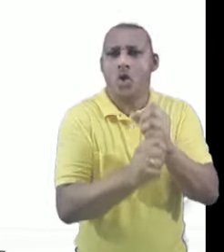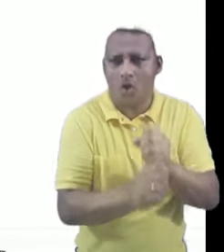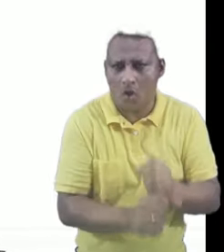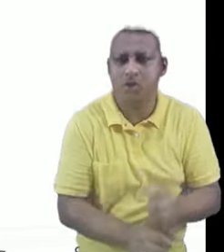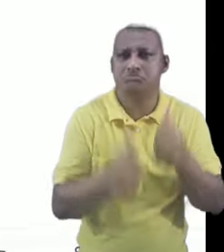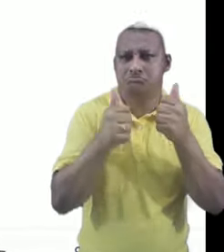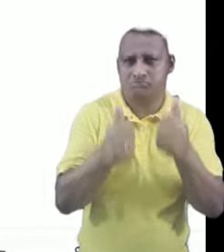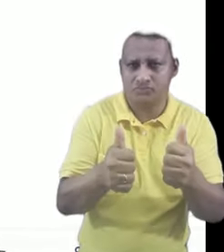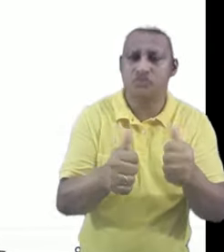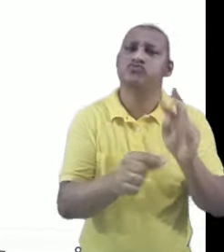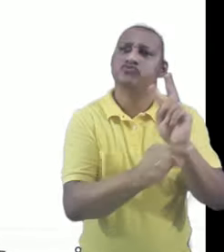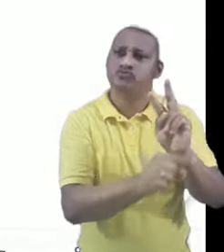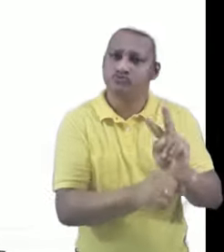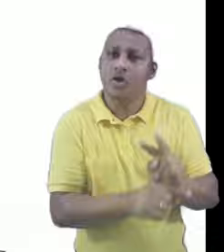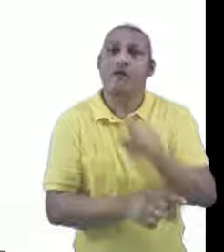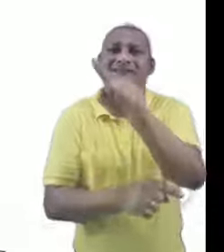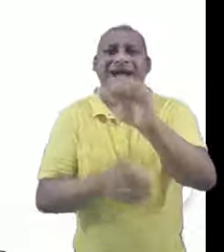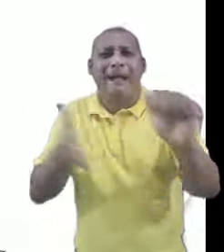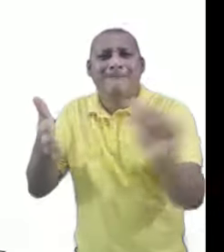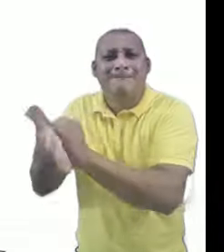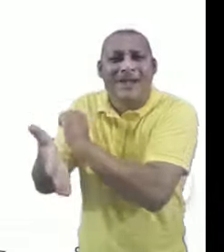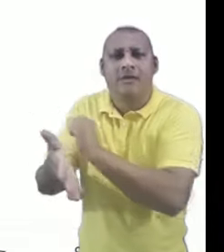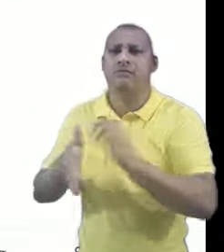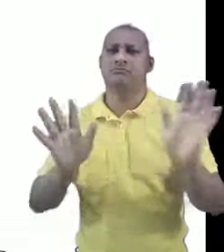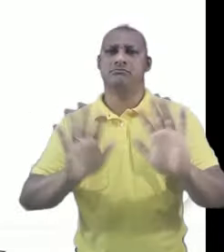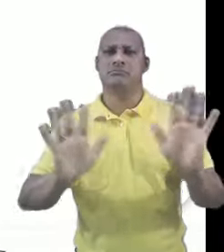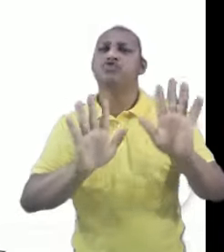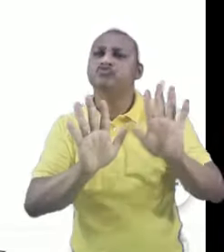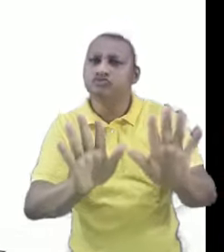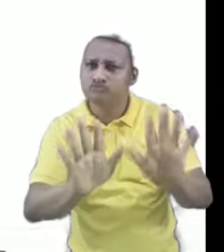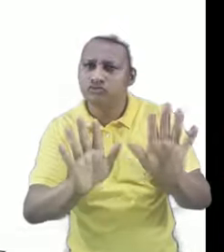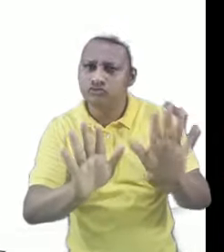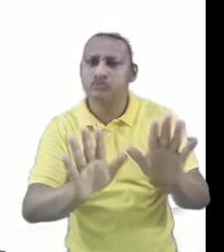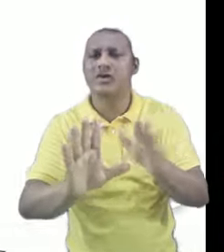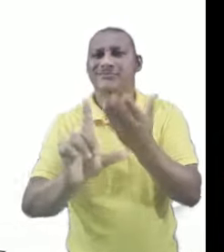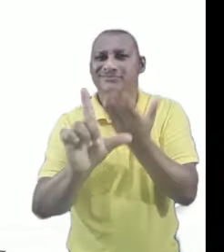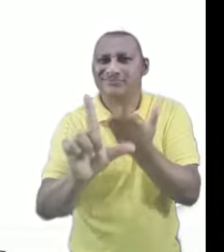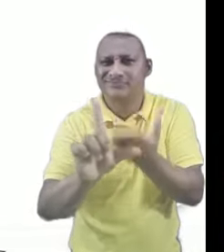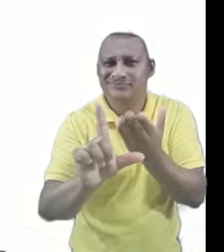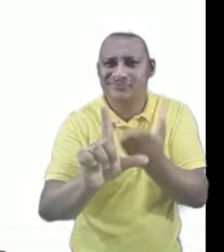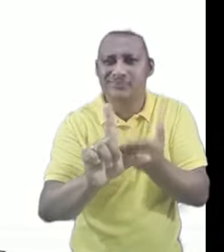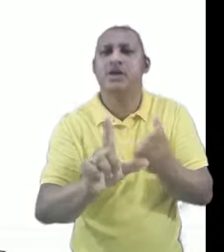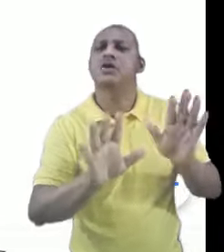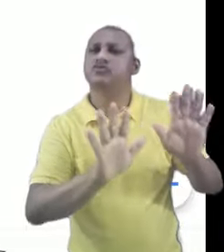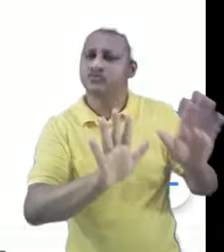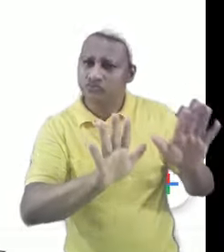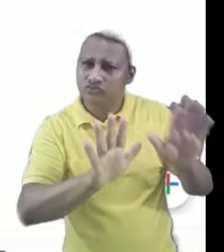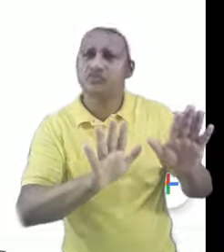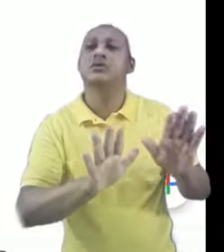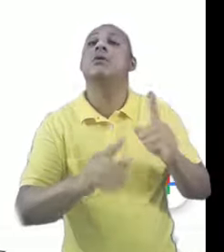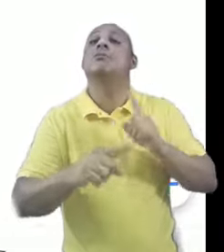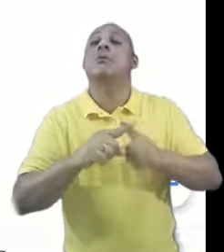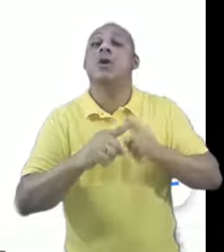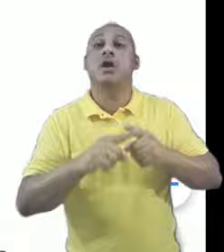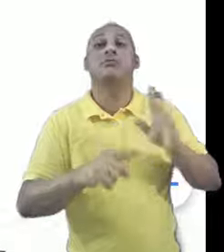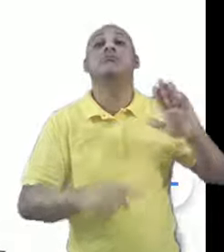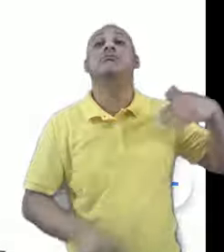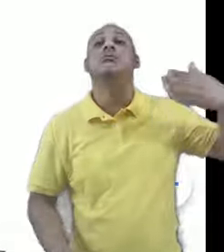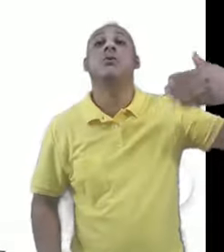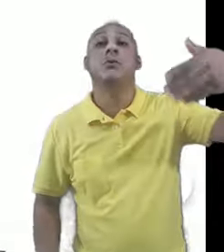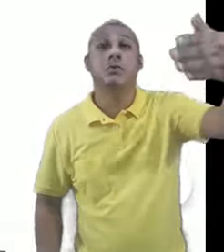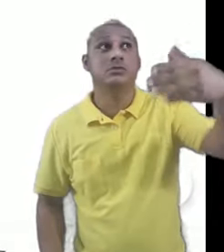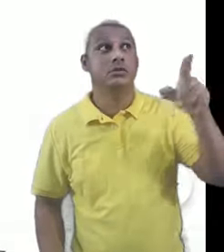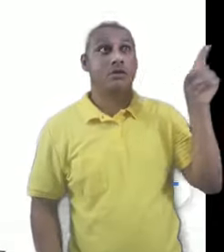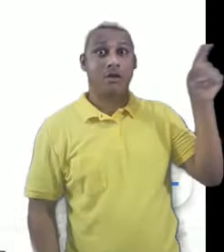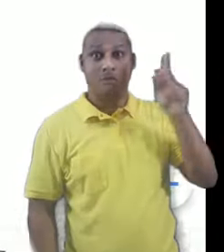são lançadas efetivamente no sistema da universidade depois e, por isso, é importante ter seus arquivos caso haja alguma dúvida por